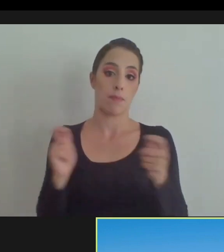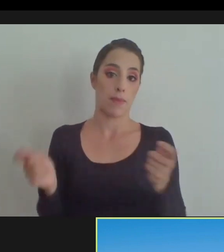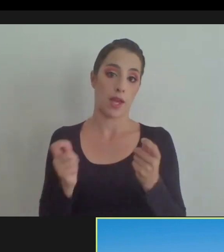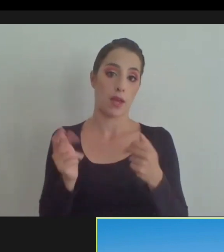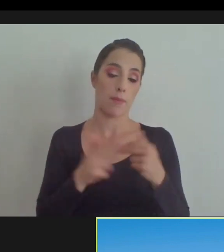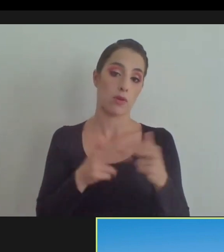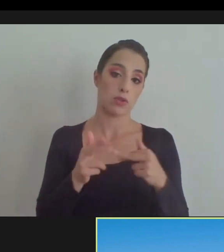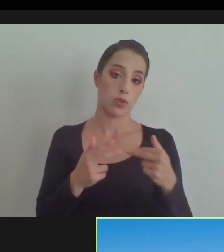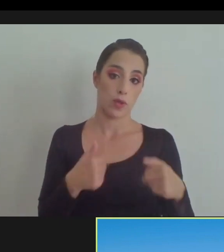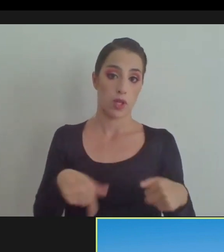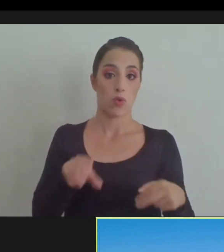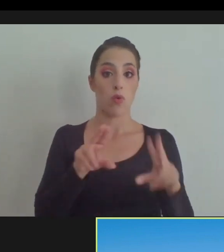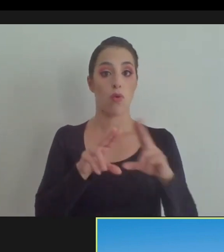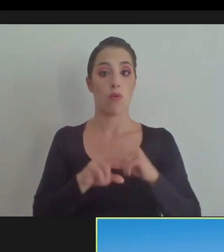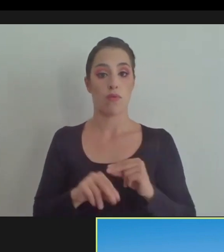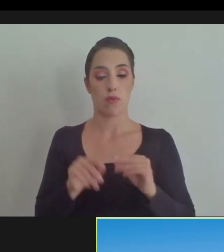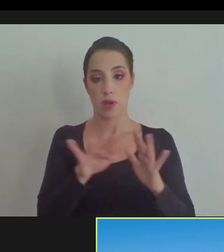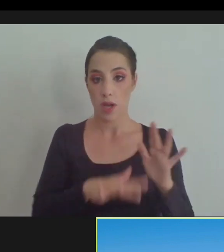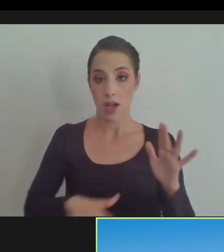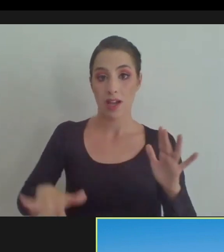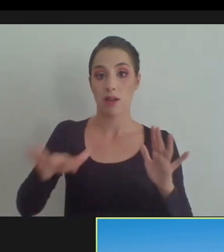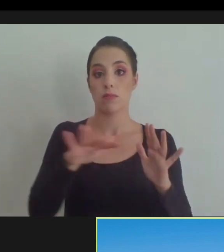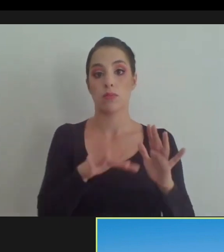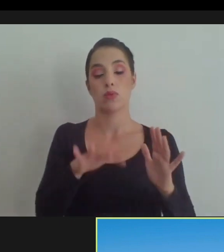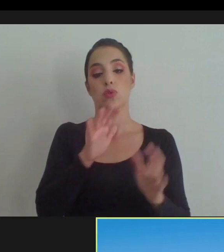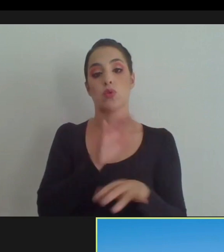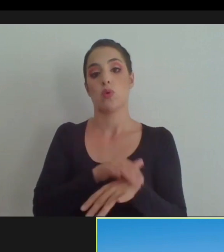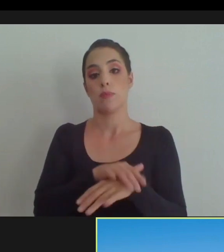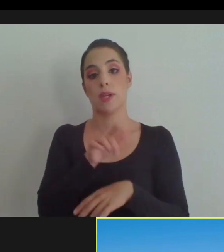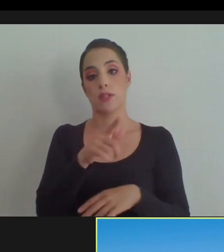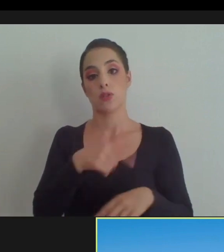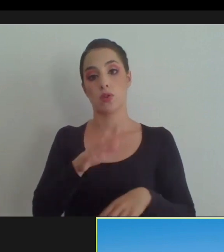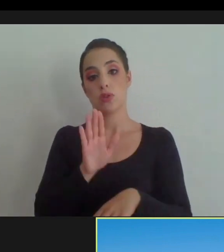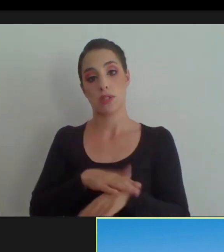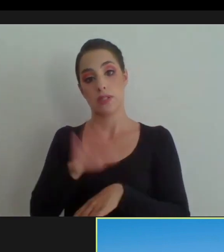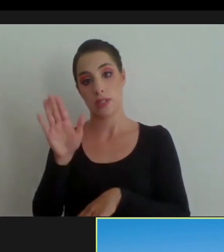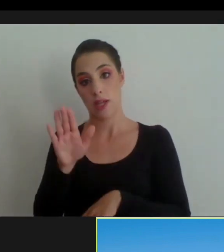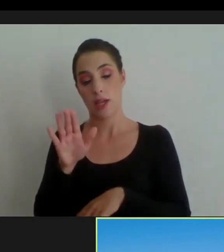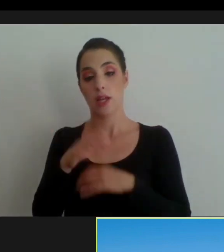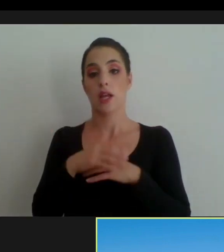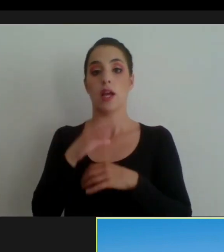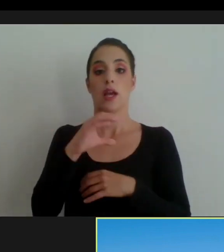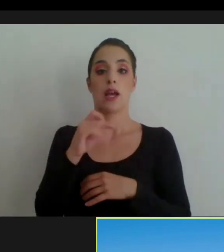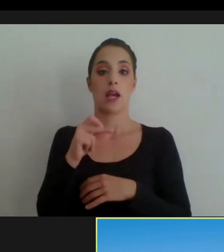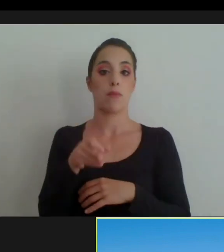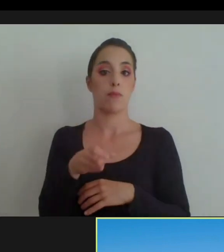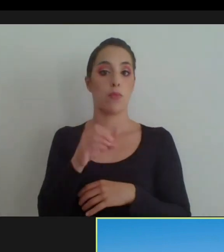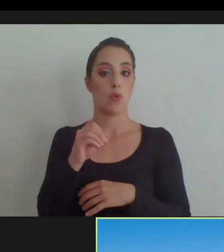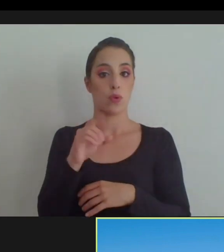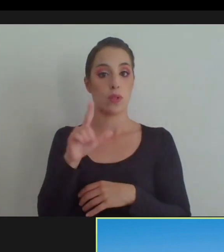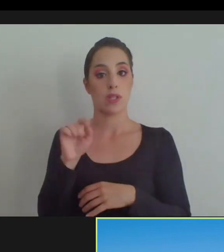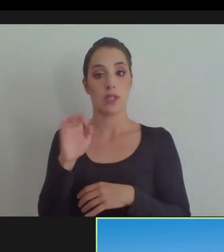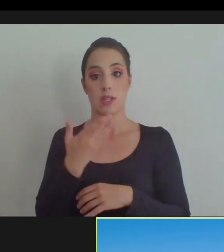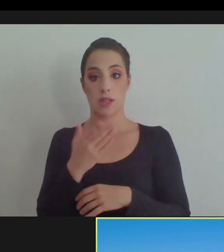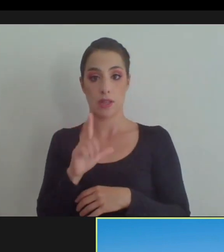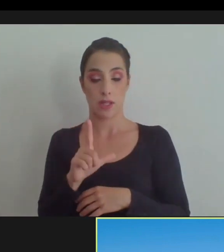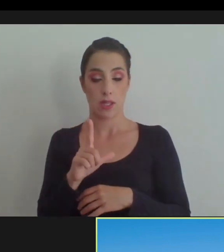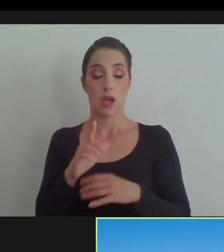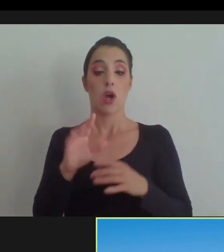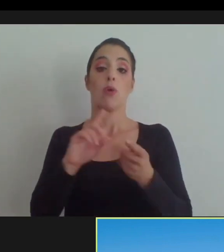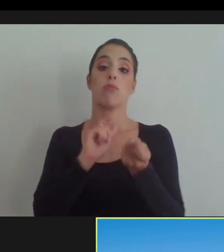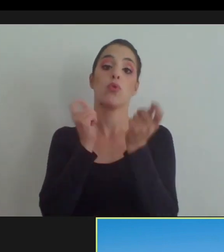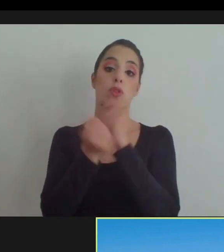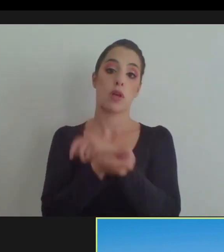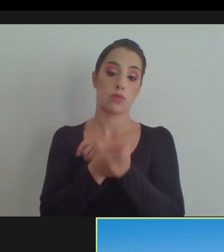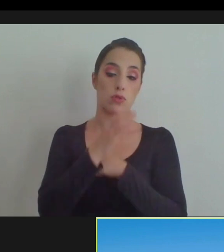um novo campus. E foi dessa forma que nós saímos de Campolide, do centro de Lisboa, para Carcavelos, onde estamos localizados.